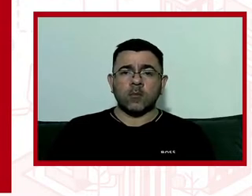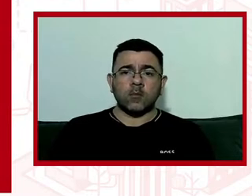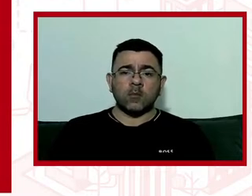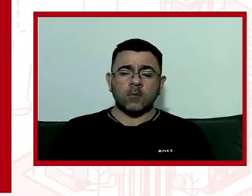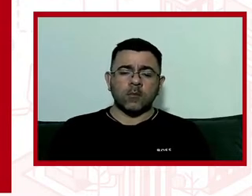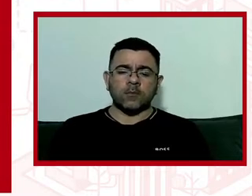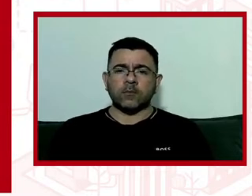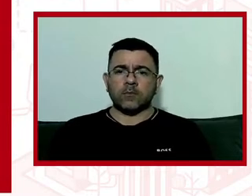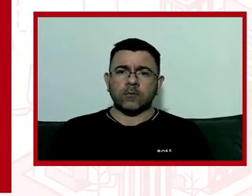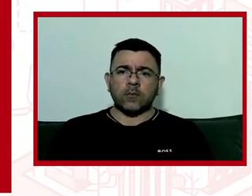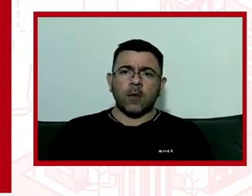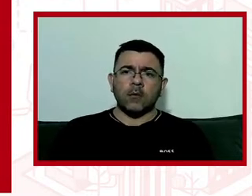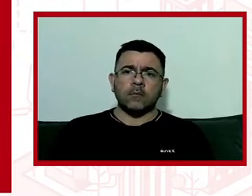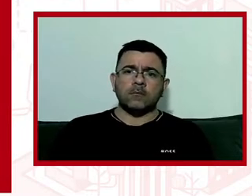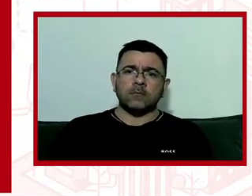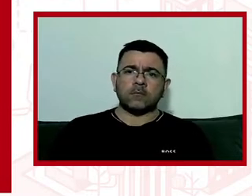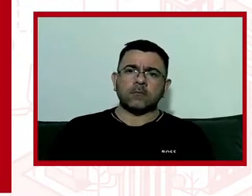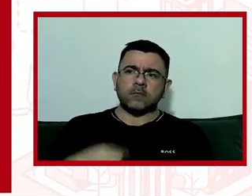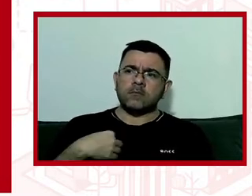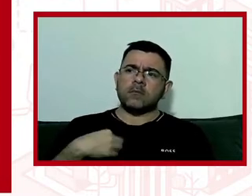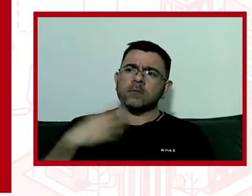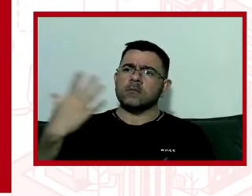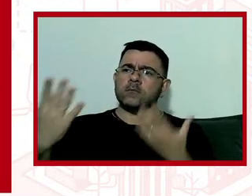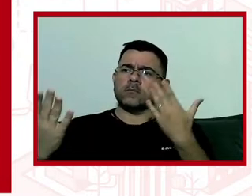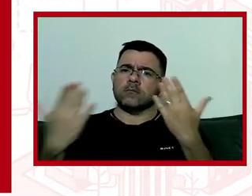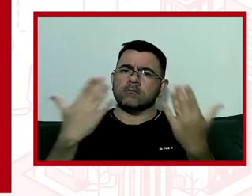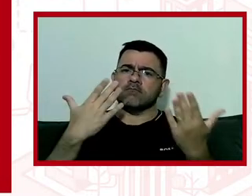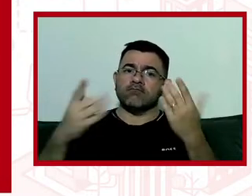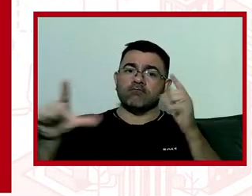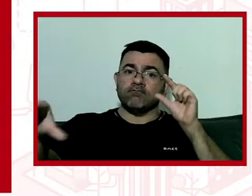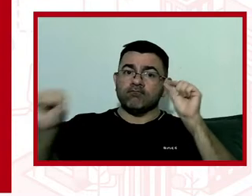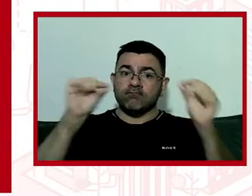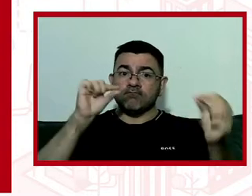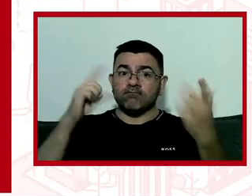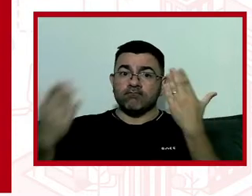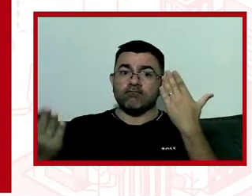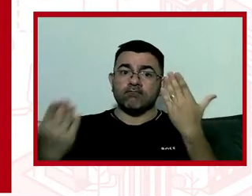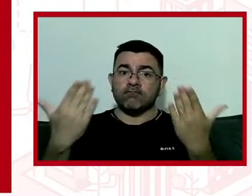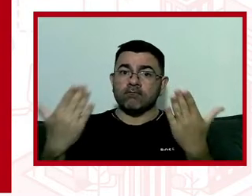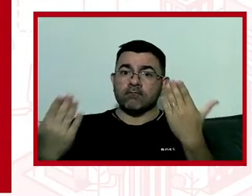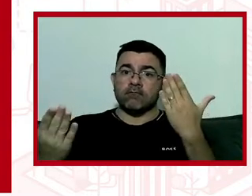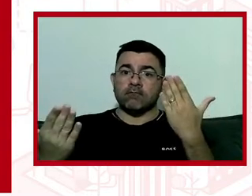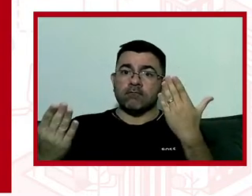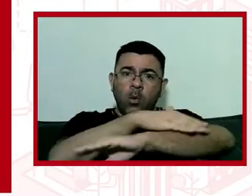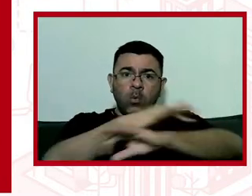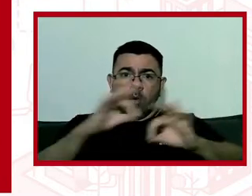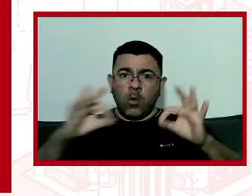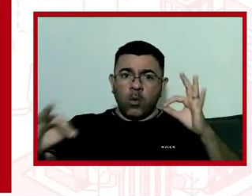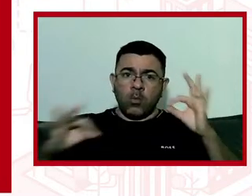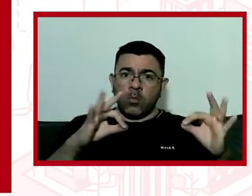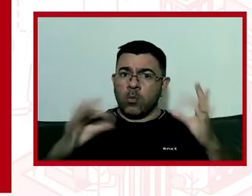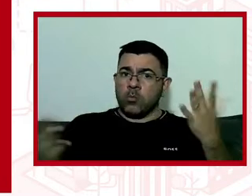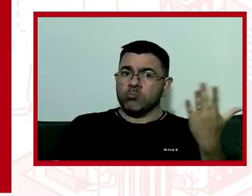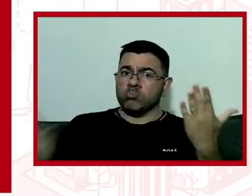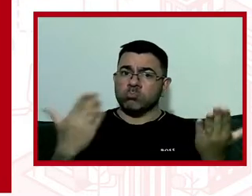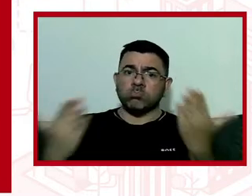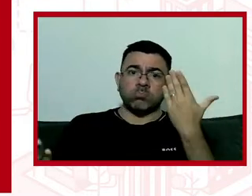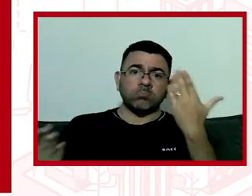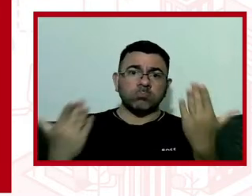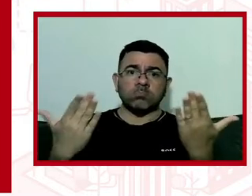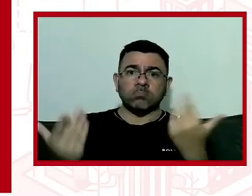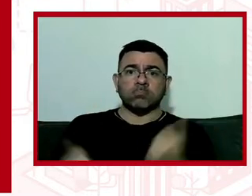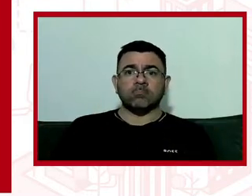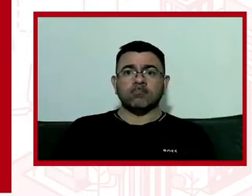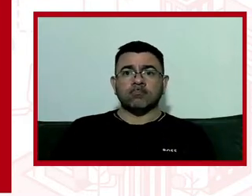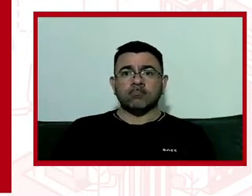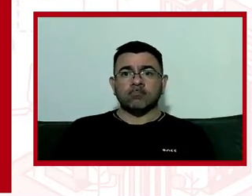aí eu tive que escolher entre fazer a encosta e recapear e é mais importante fazer a encosta não é porque senão bota Quando você diz isso as p não